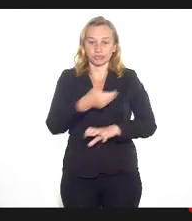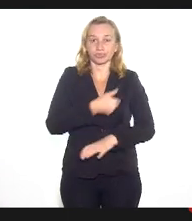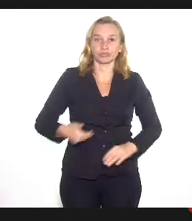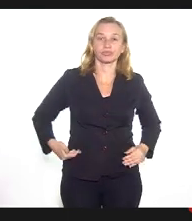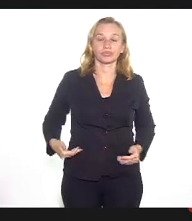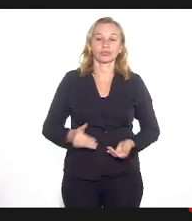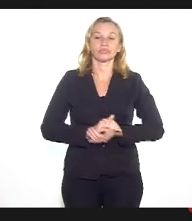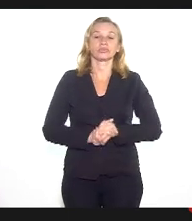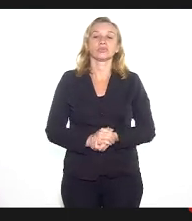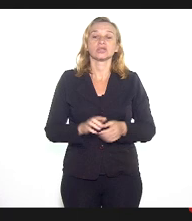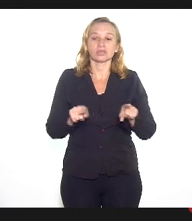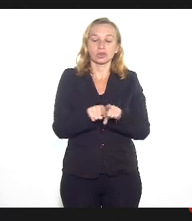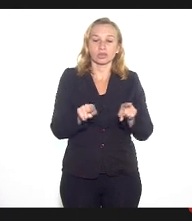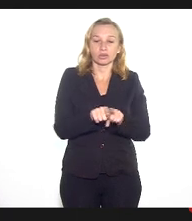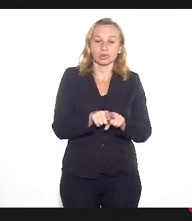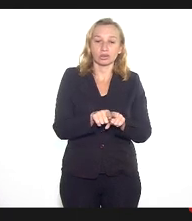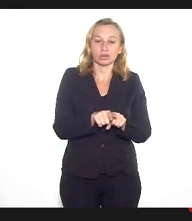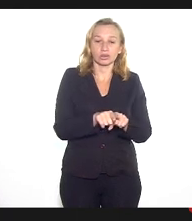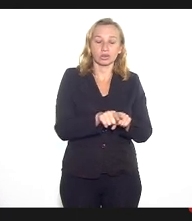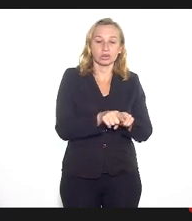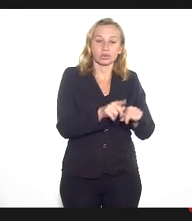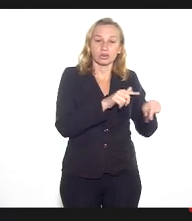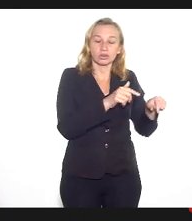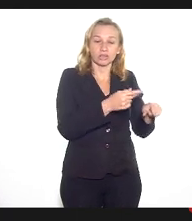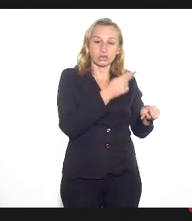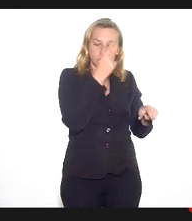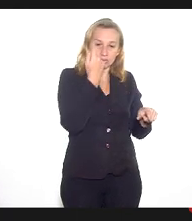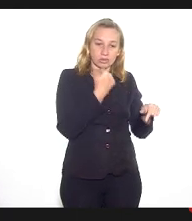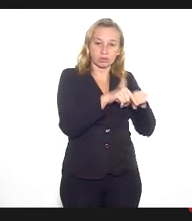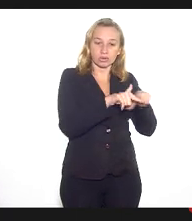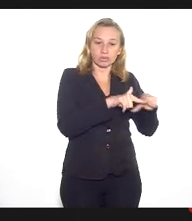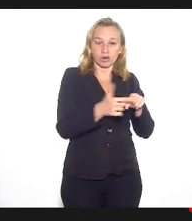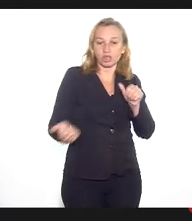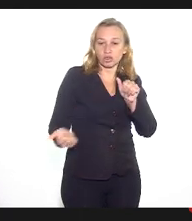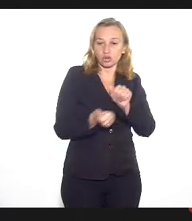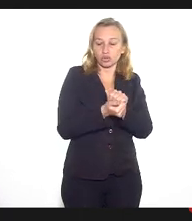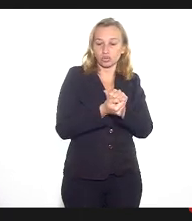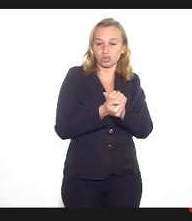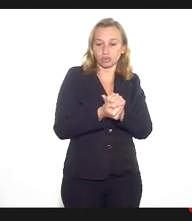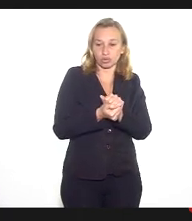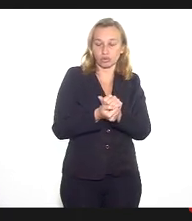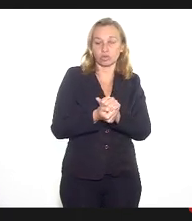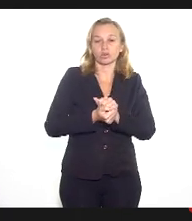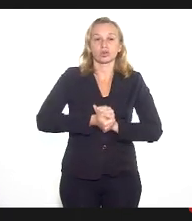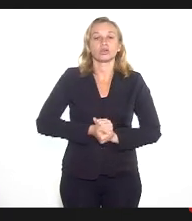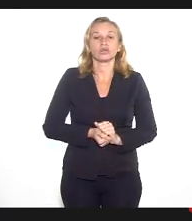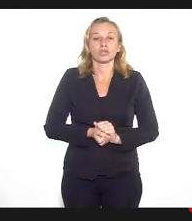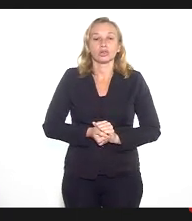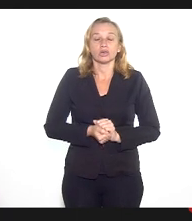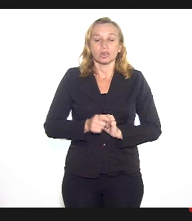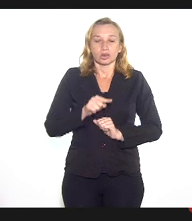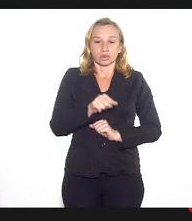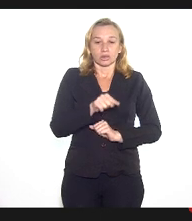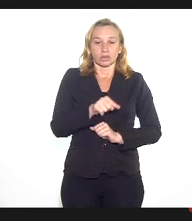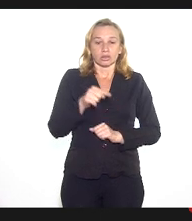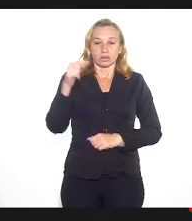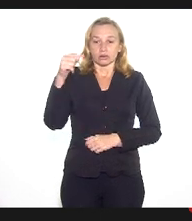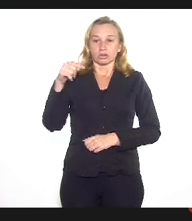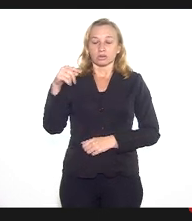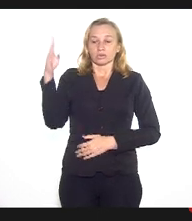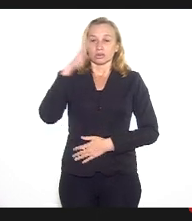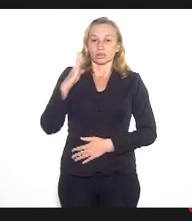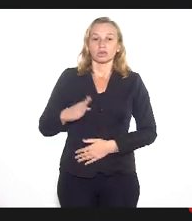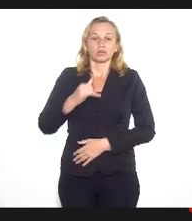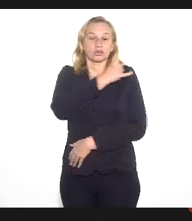parcerias, assim como os ativos específicos que temos em parceria com, aqui no Brasil e no Rio